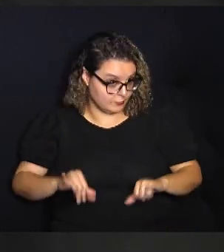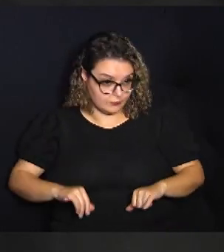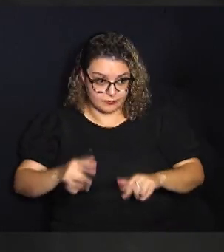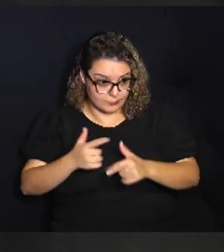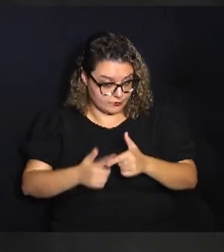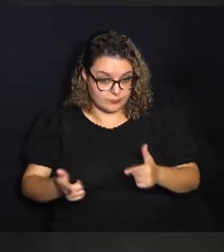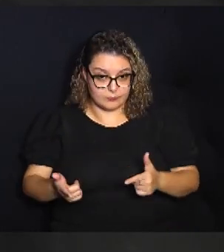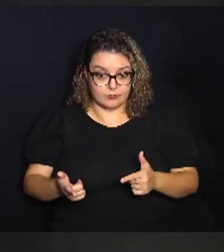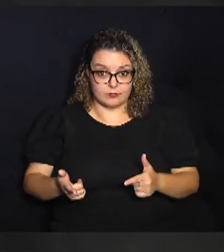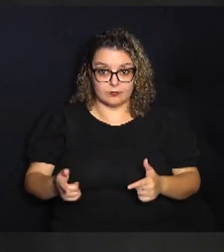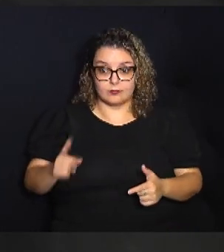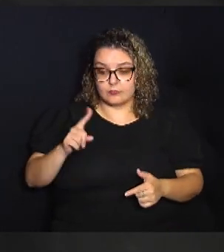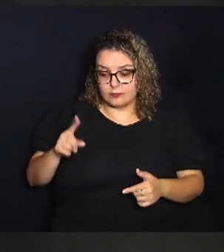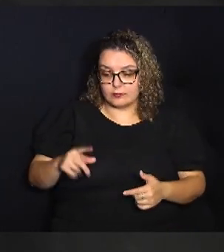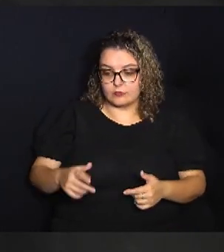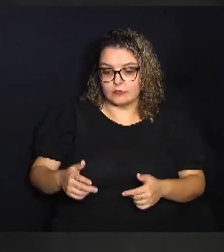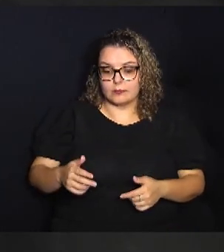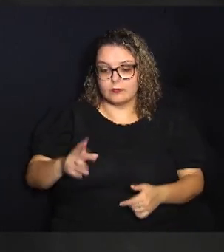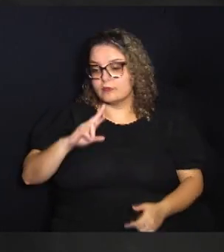raiz da dor.